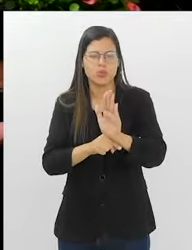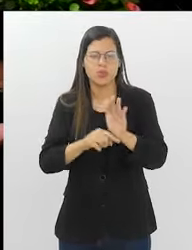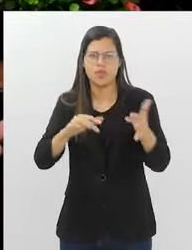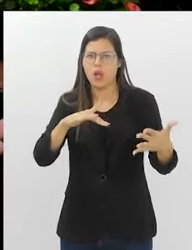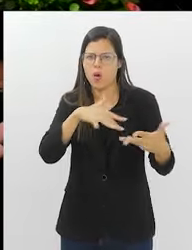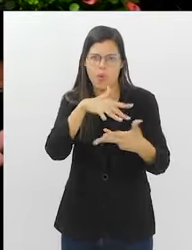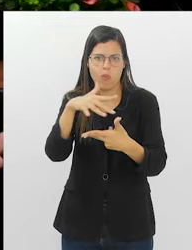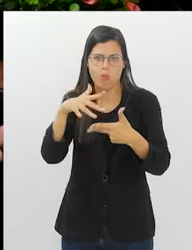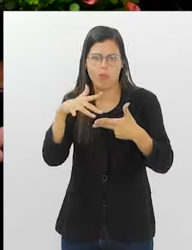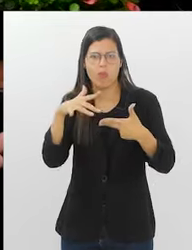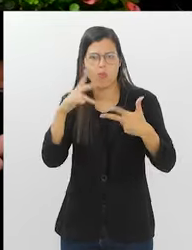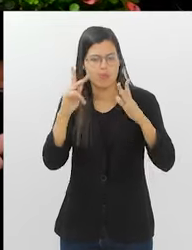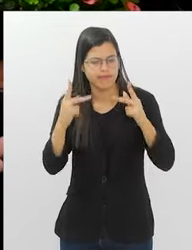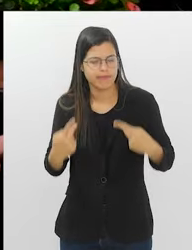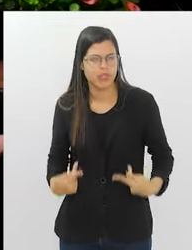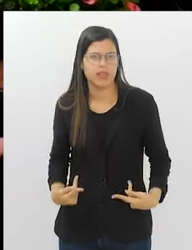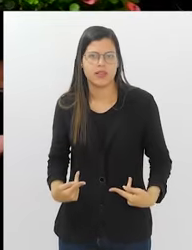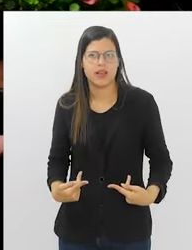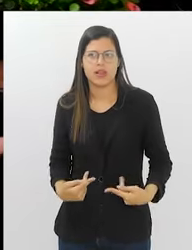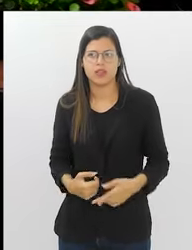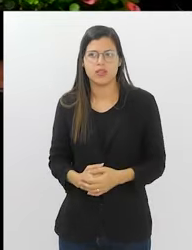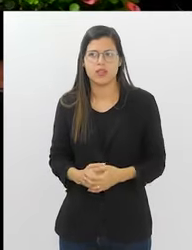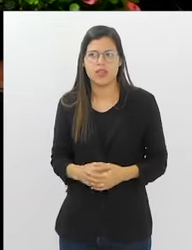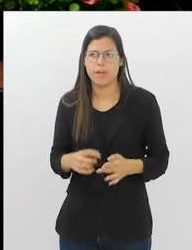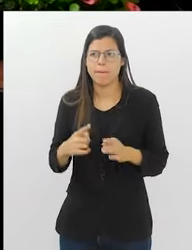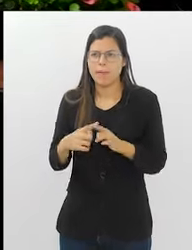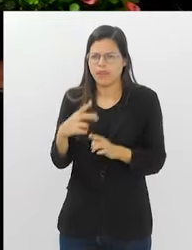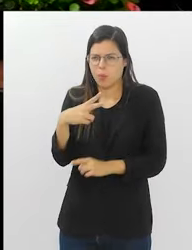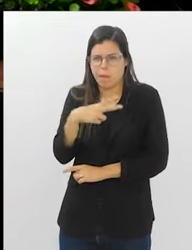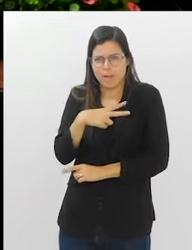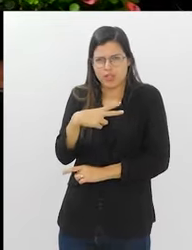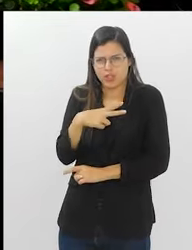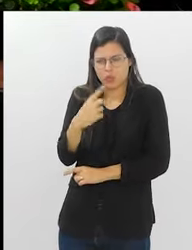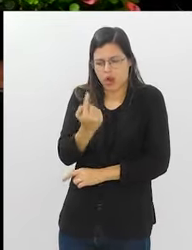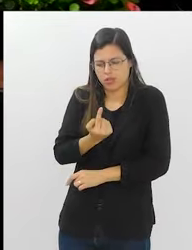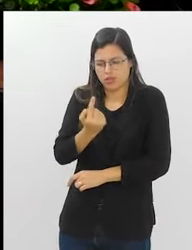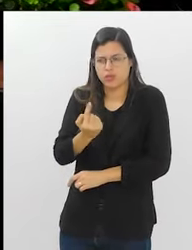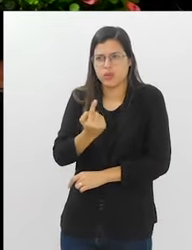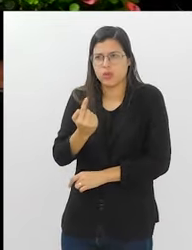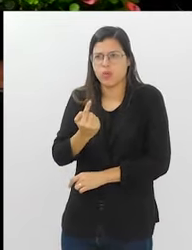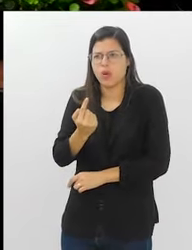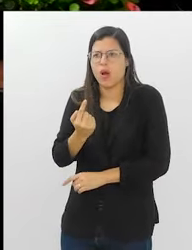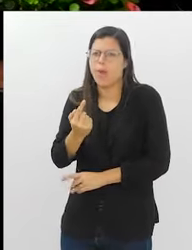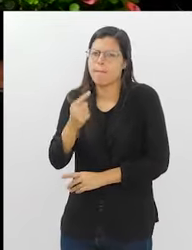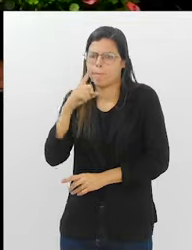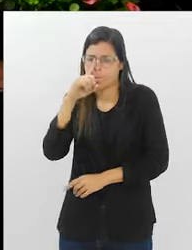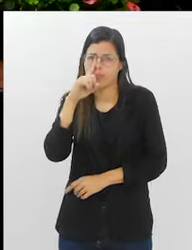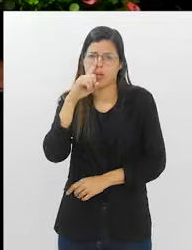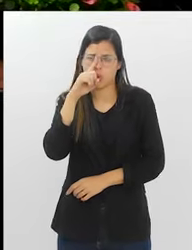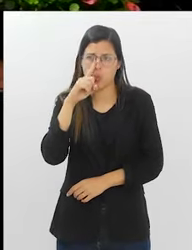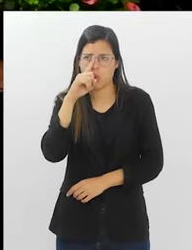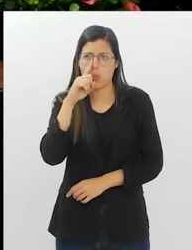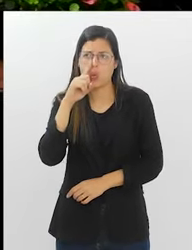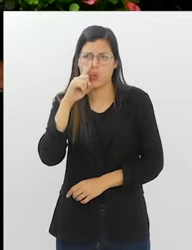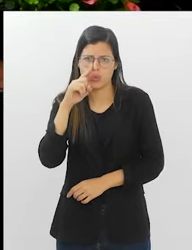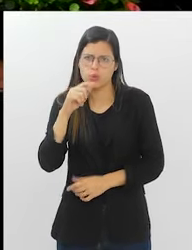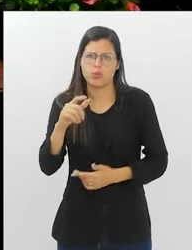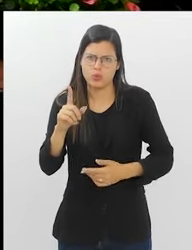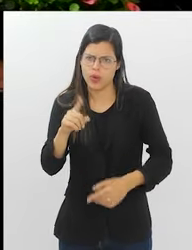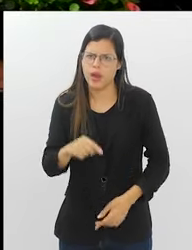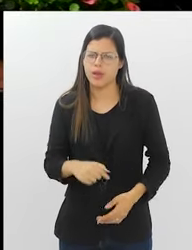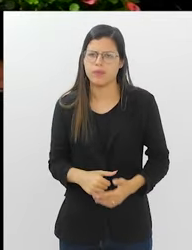a humanidade em alguma realização. Quanto mais particularizada for a mediunidade, mais perigoso é